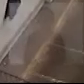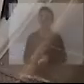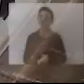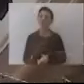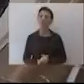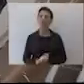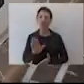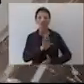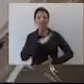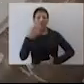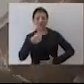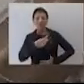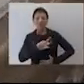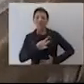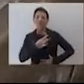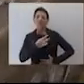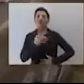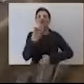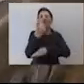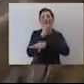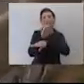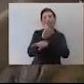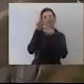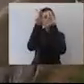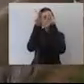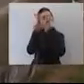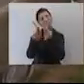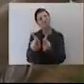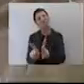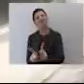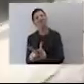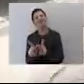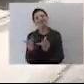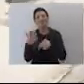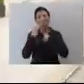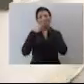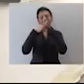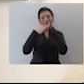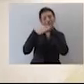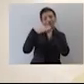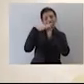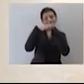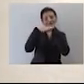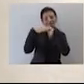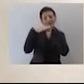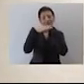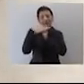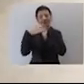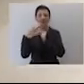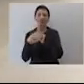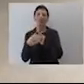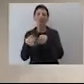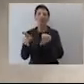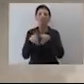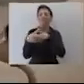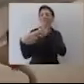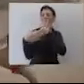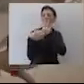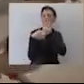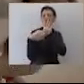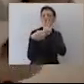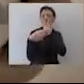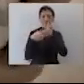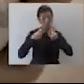nós somos apaixonados por cuidar de pessoas acolher oferecer conforto e dar atenção